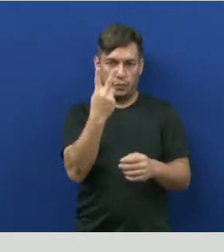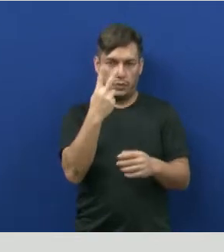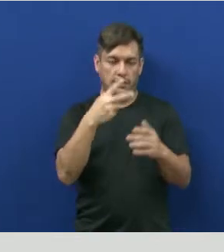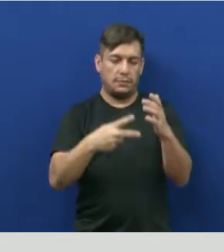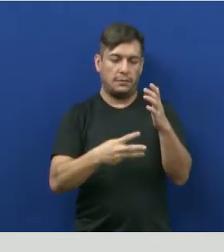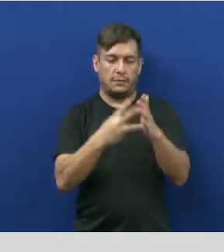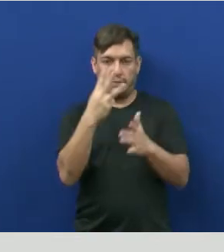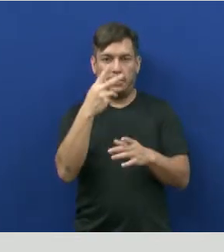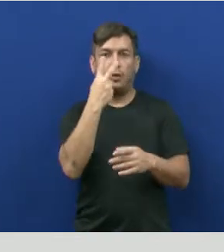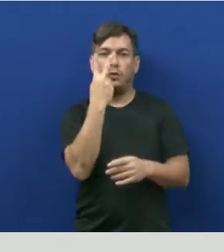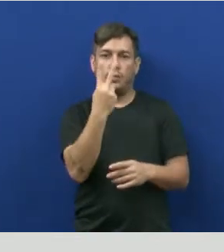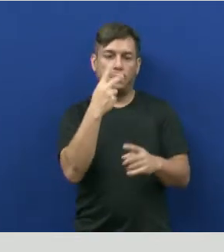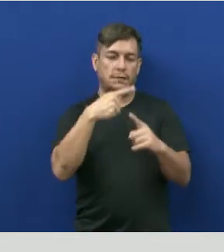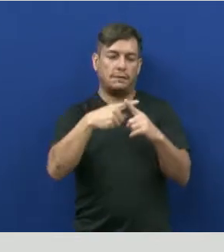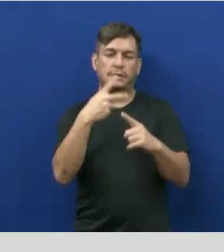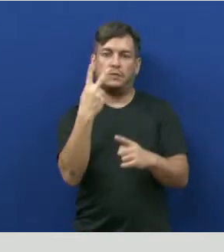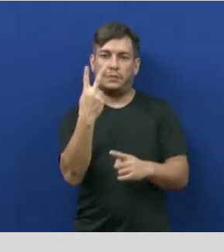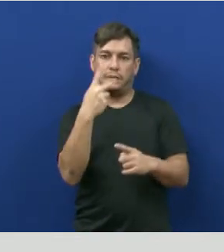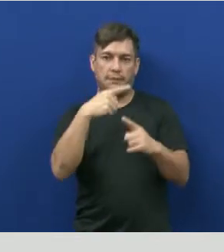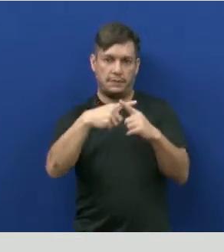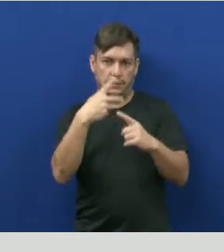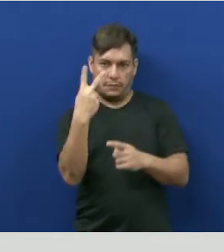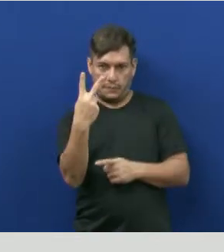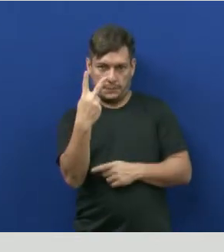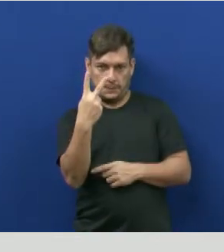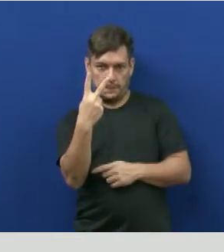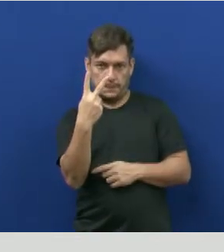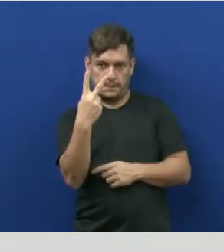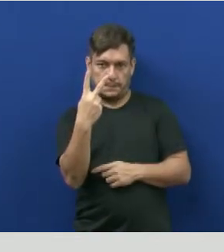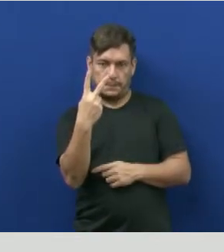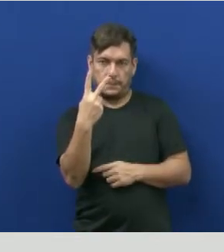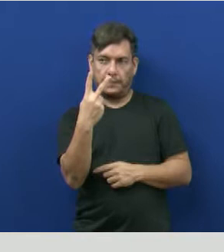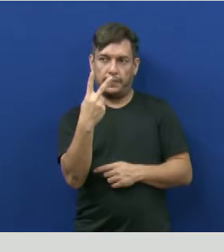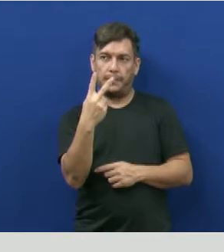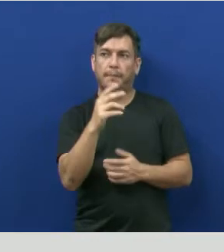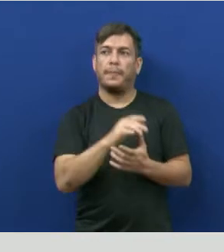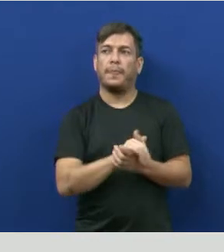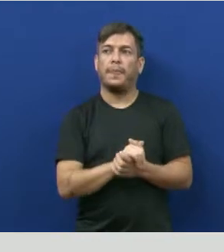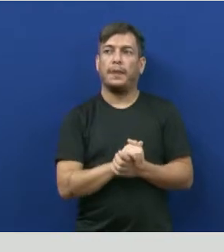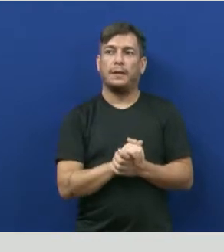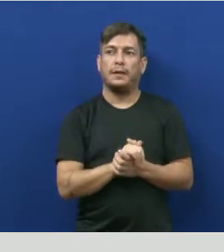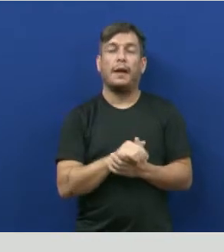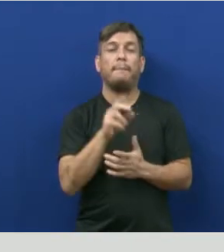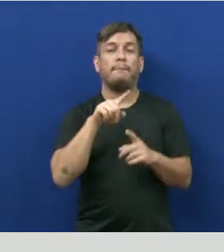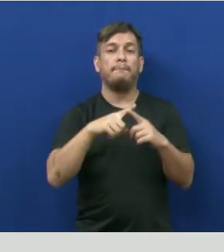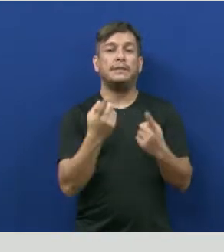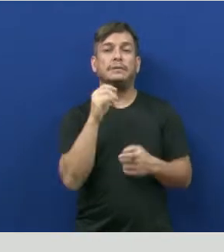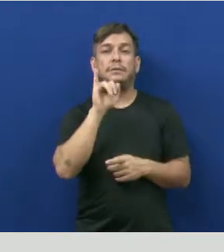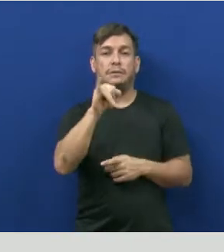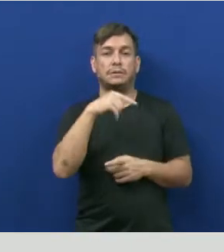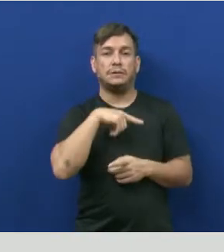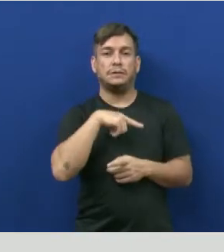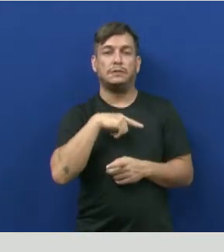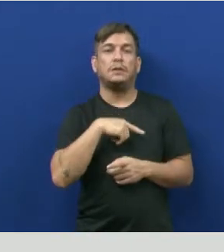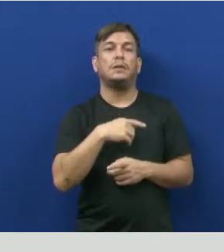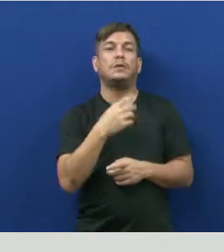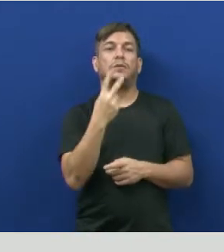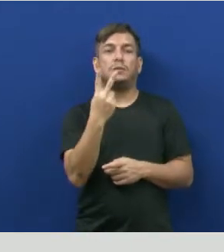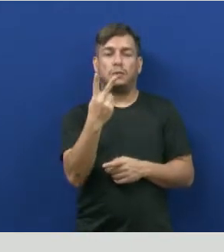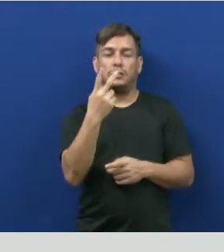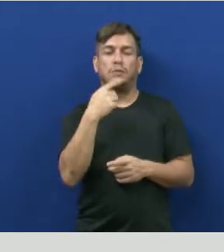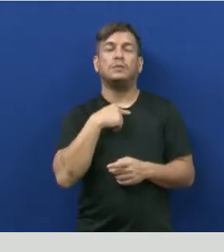vezes. 2 vezes 2 é 4, 4 vezes 2, 8. Mas e se eu tiver o 2 com